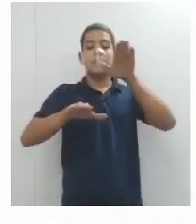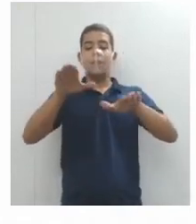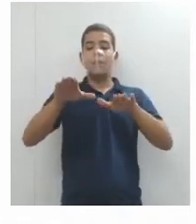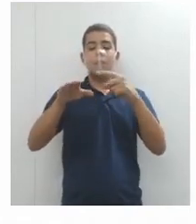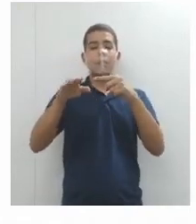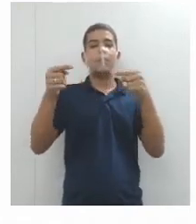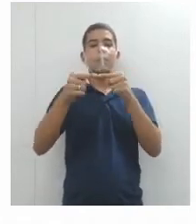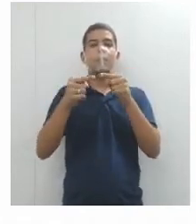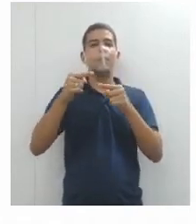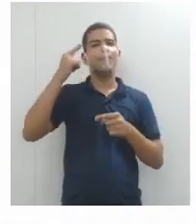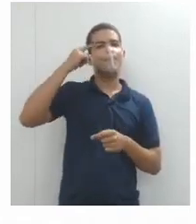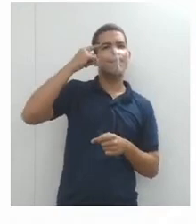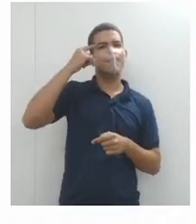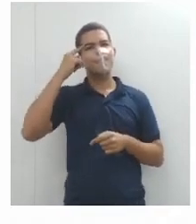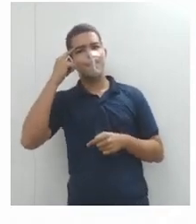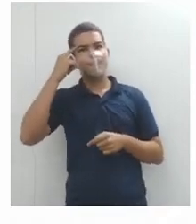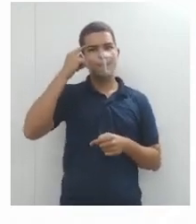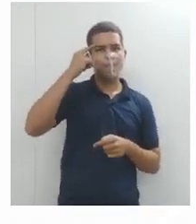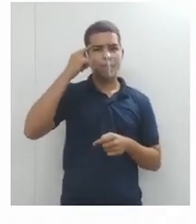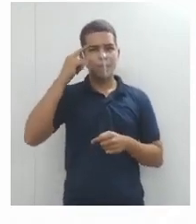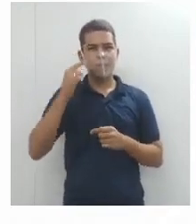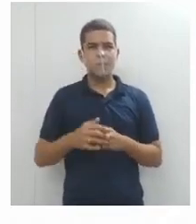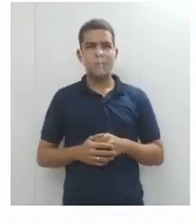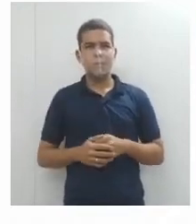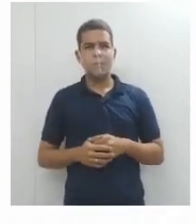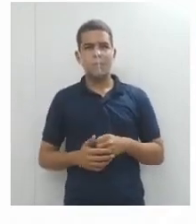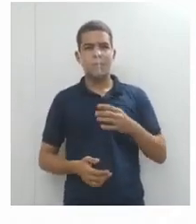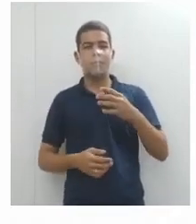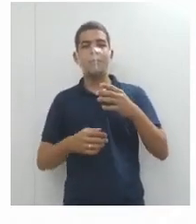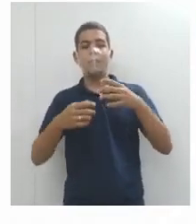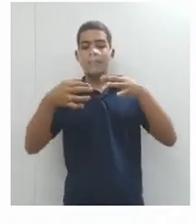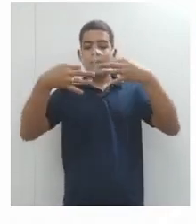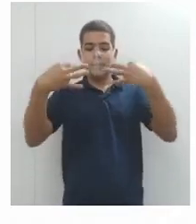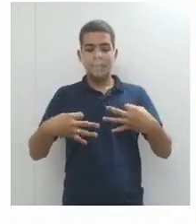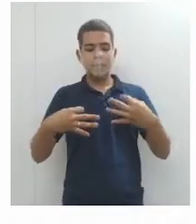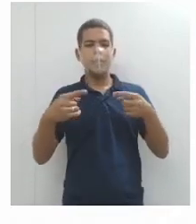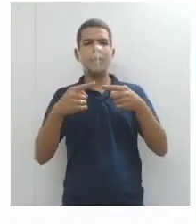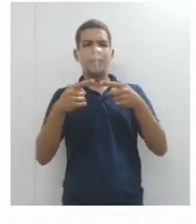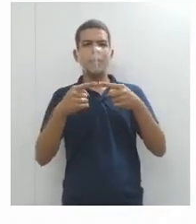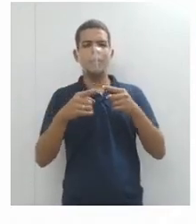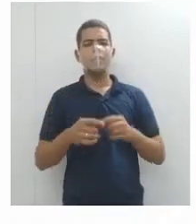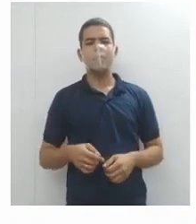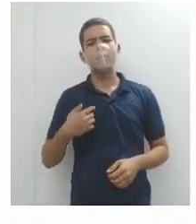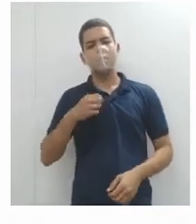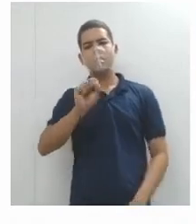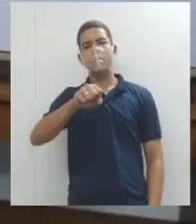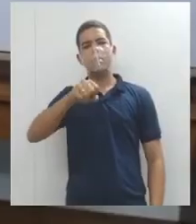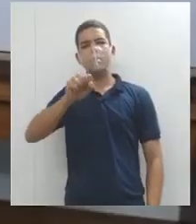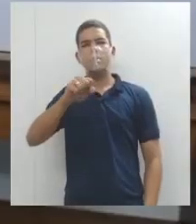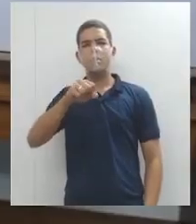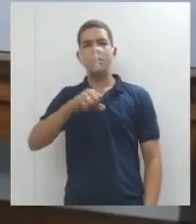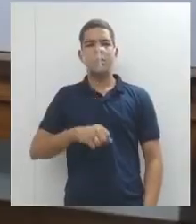Dúvida, né? E certamente uma afirmação, ou seja, sim, fará outro